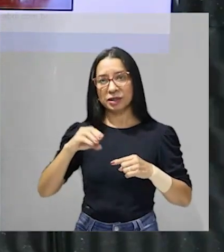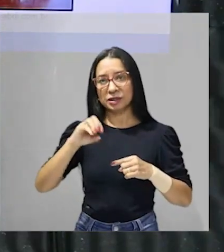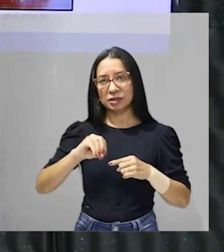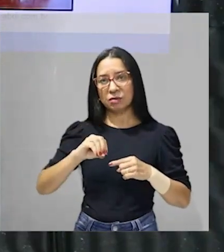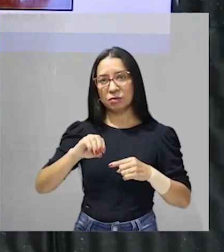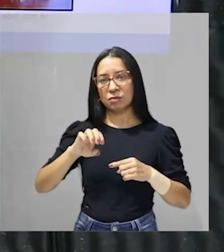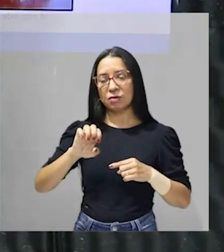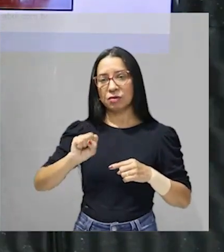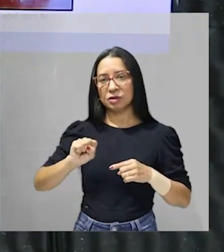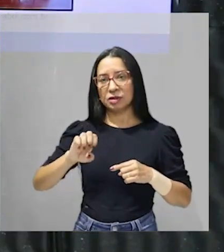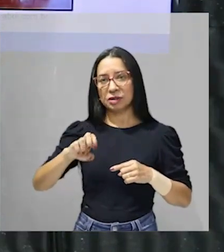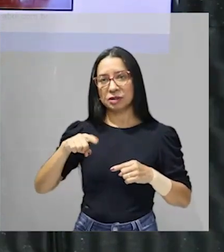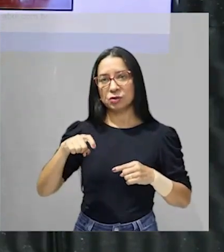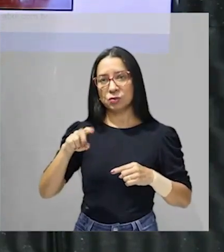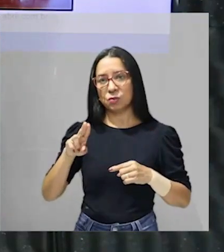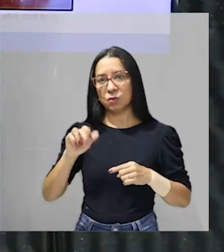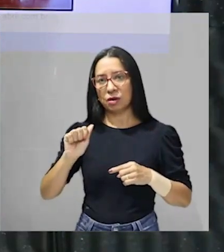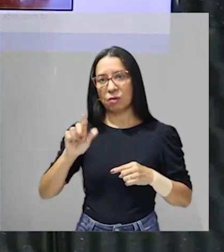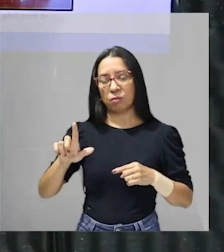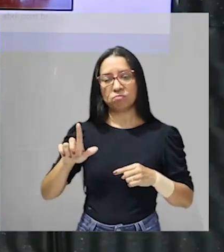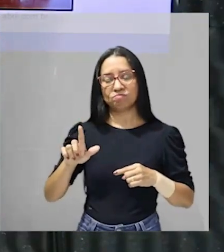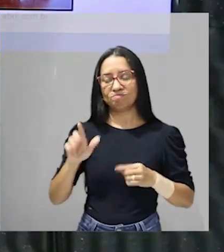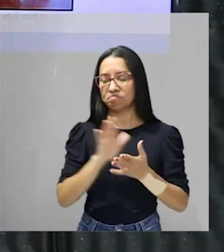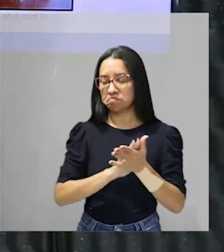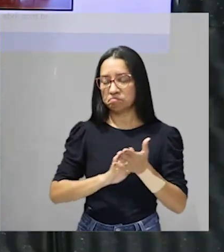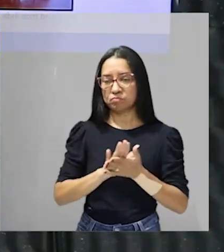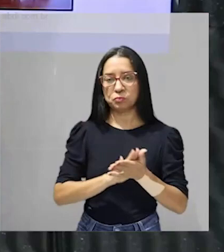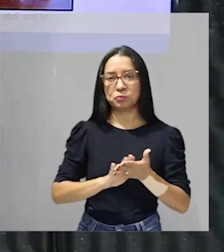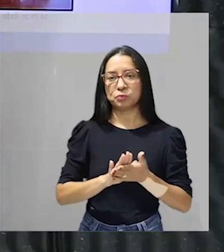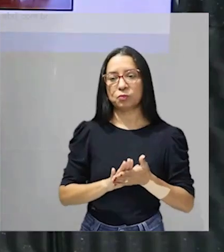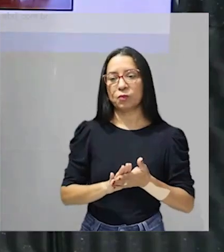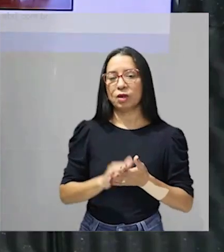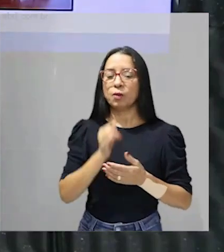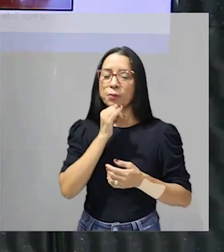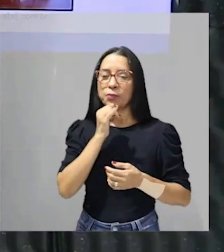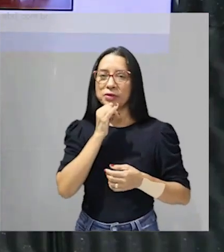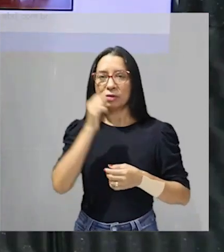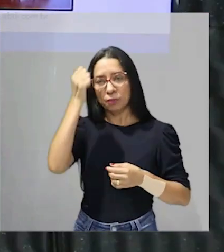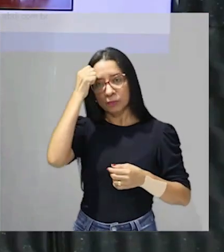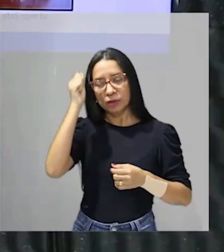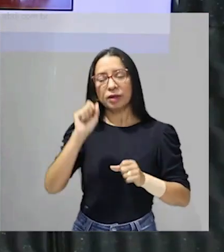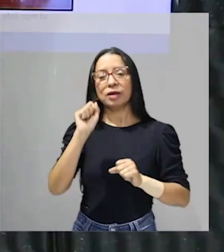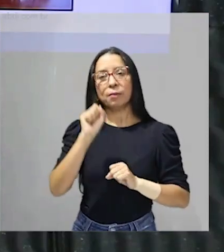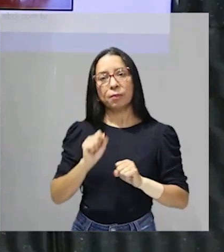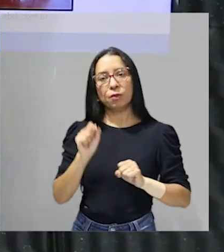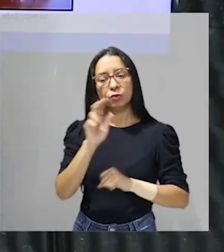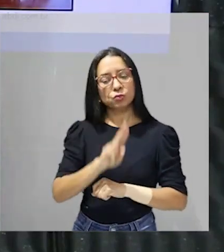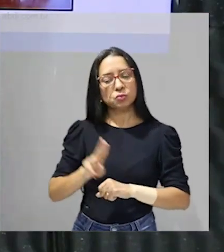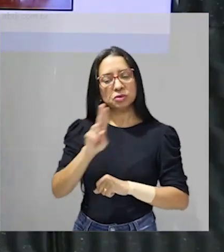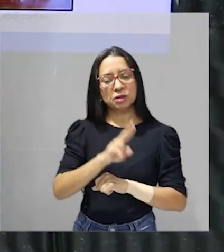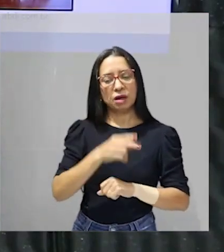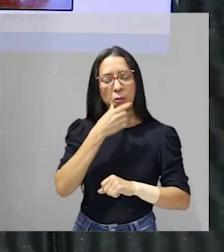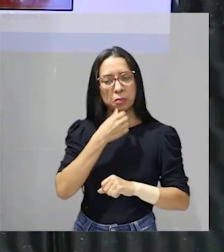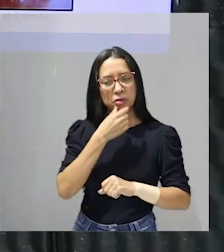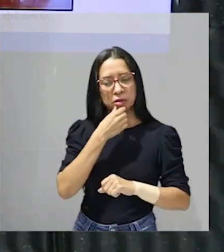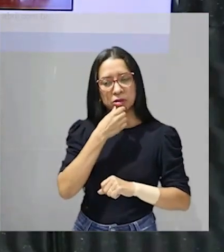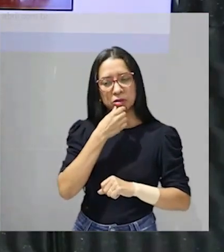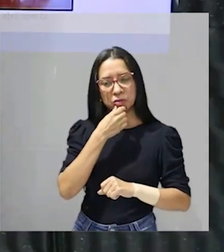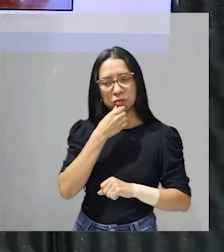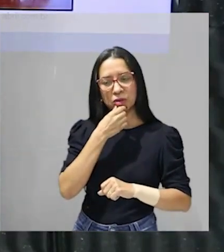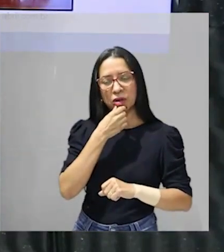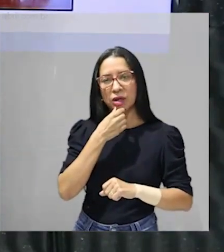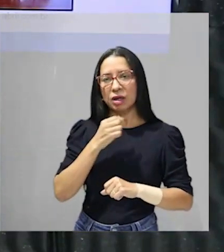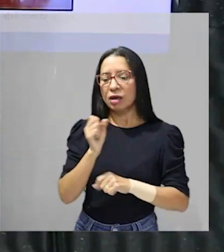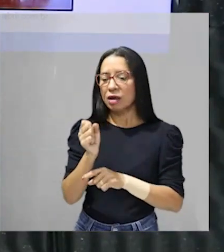a boneca pode ser utilizado pelo menino pela menina o carrinho pode ser utilizado pela menina pelo menino não tem problema isso